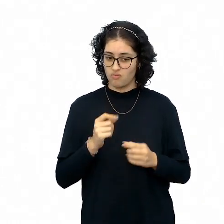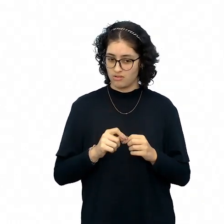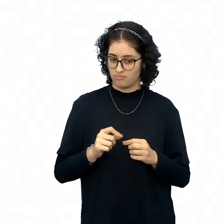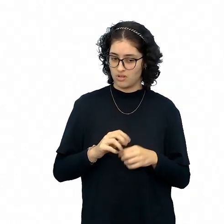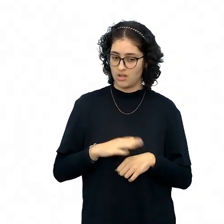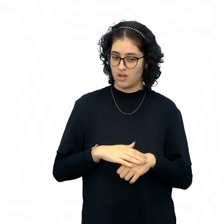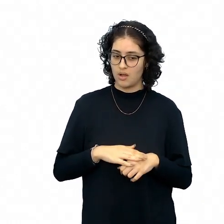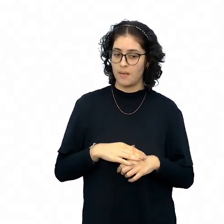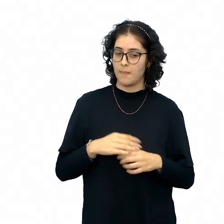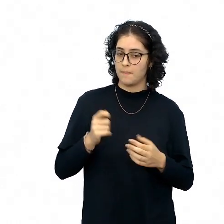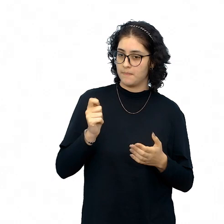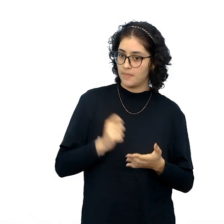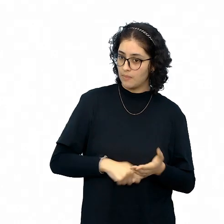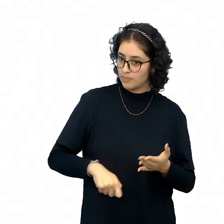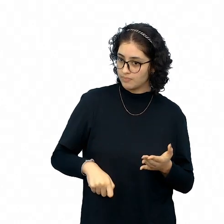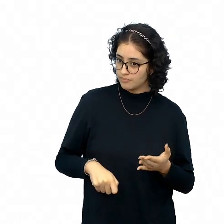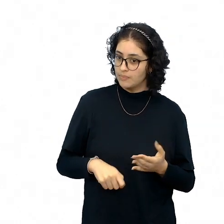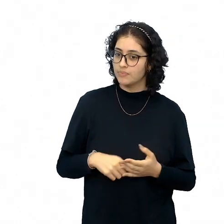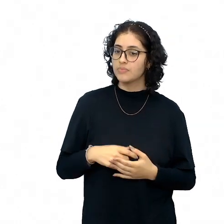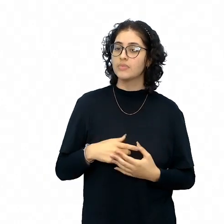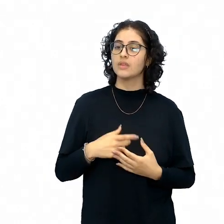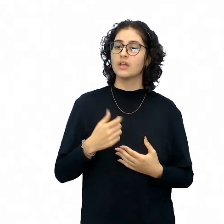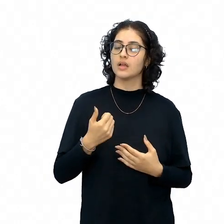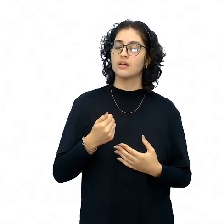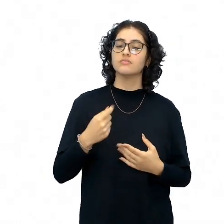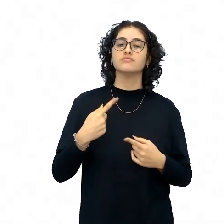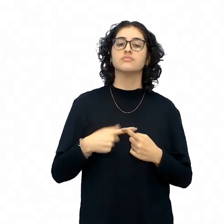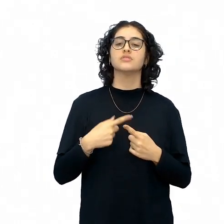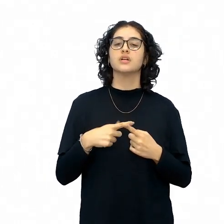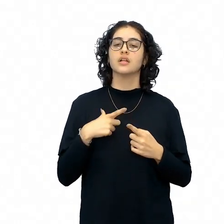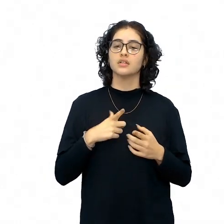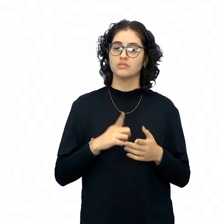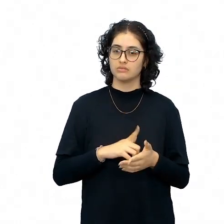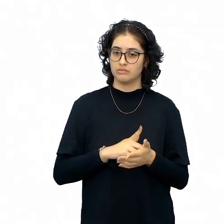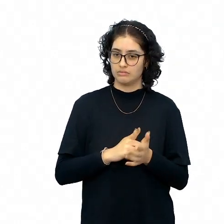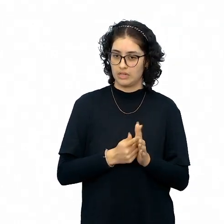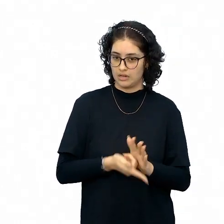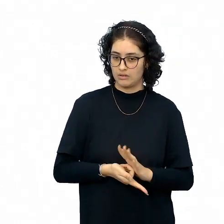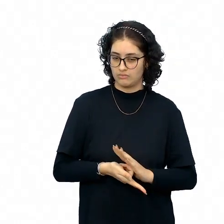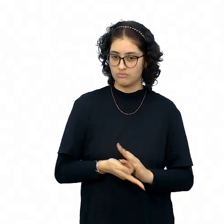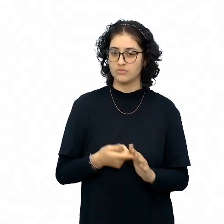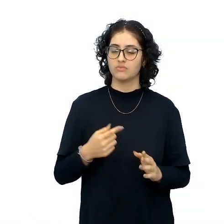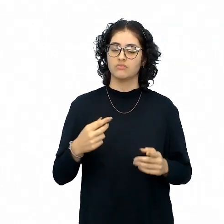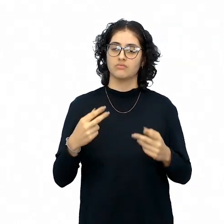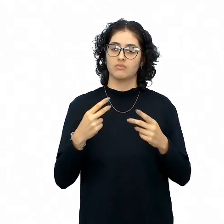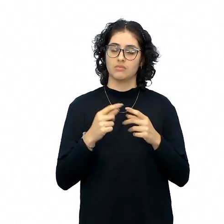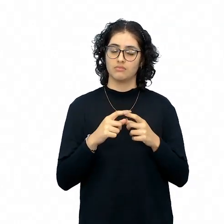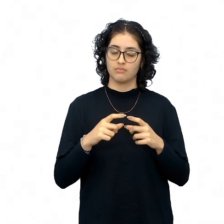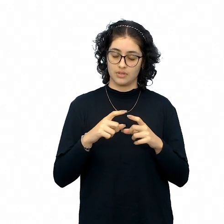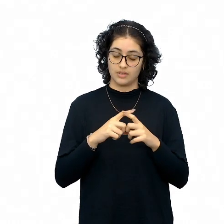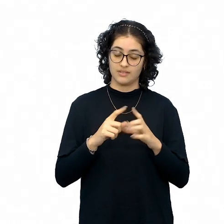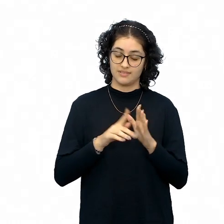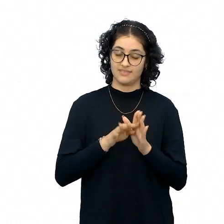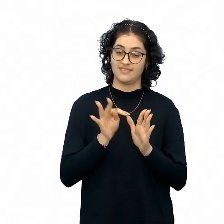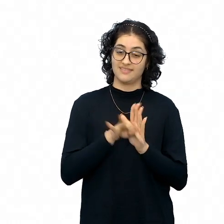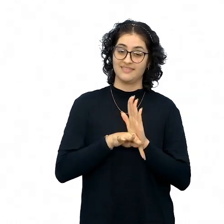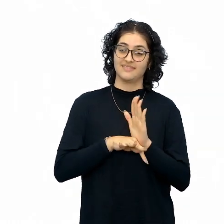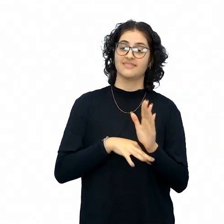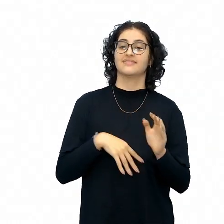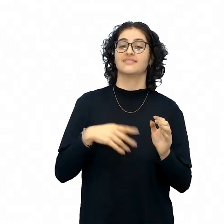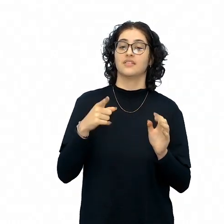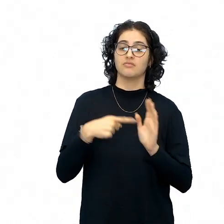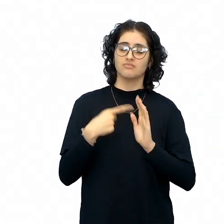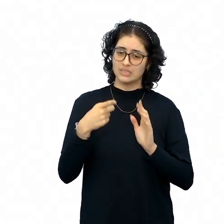pouco, por que o gênero textual reportagem aparece para eles agora? Não é? Motivem os estudantes, então,